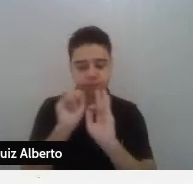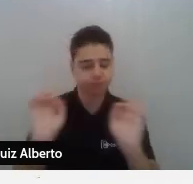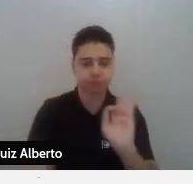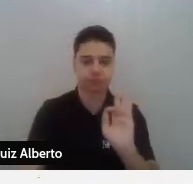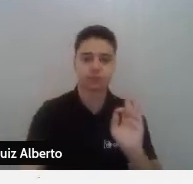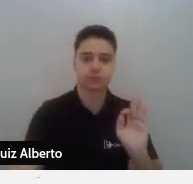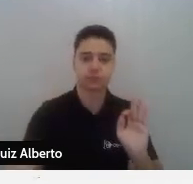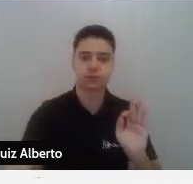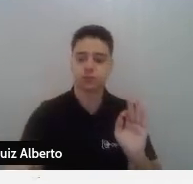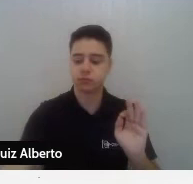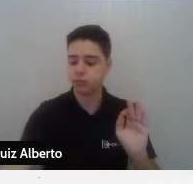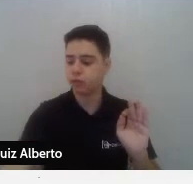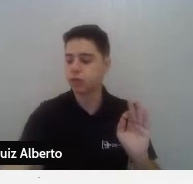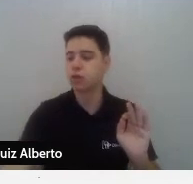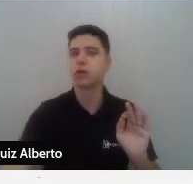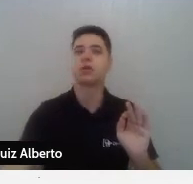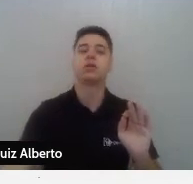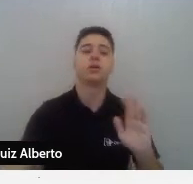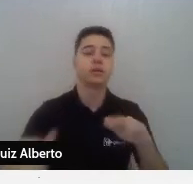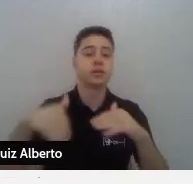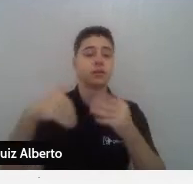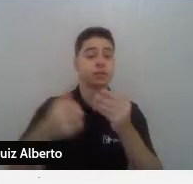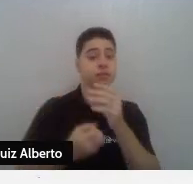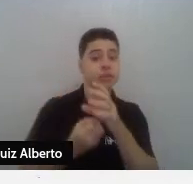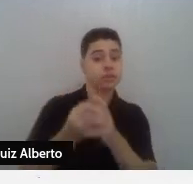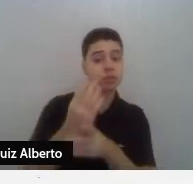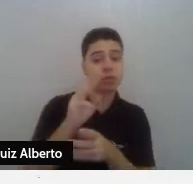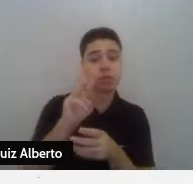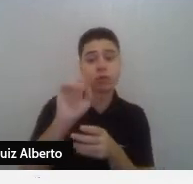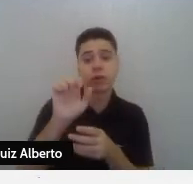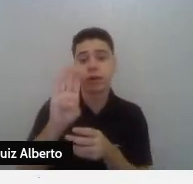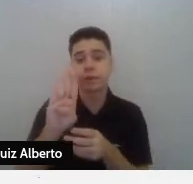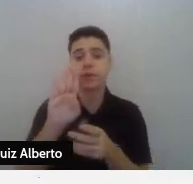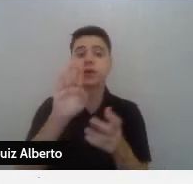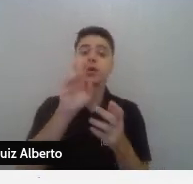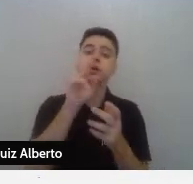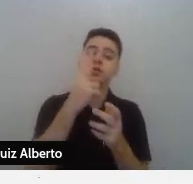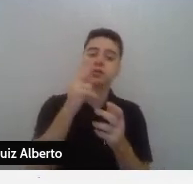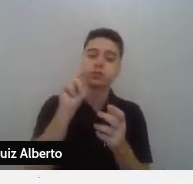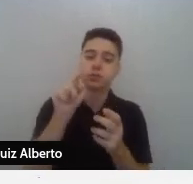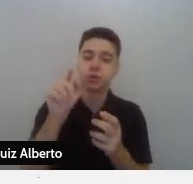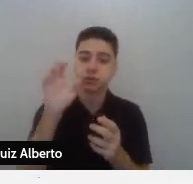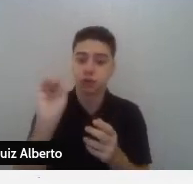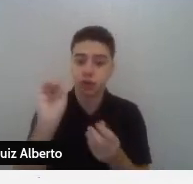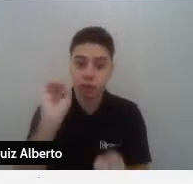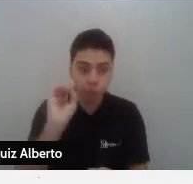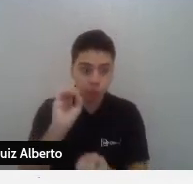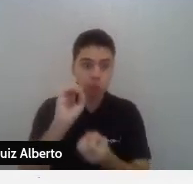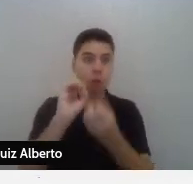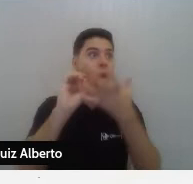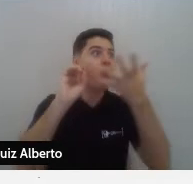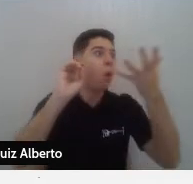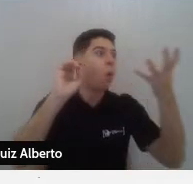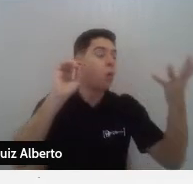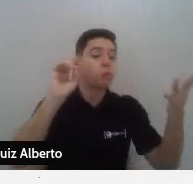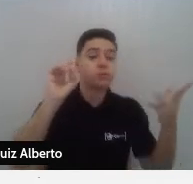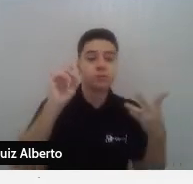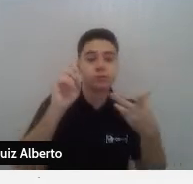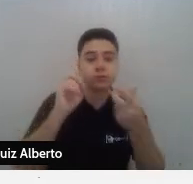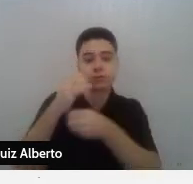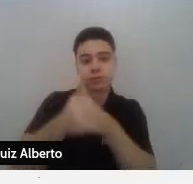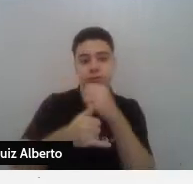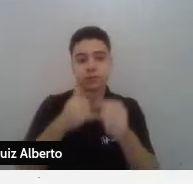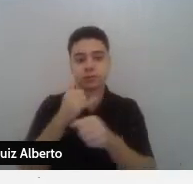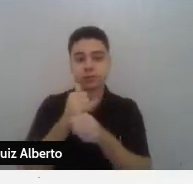depois disso veio a Web 2.0. O boom da Web 2.0, na verdade,